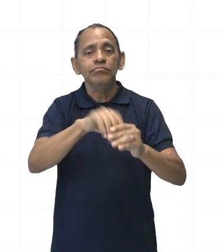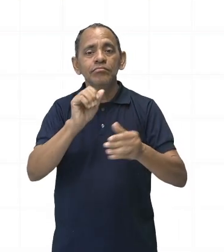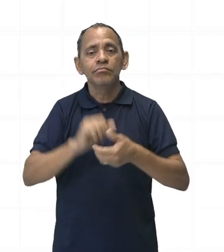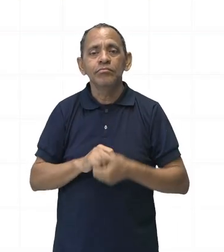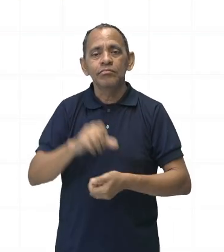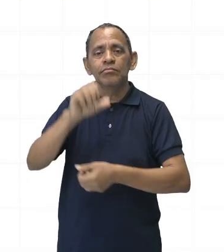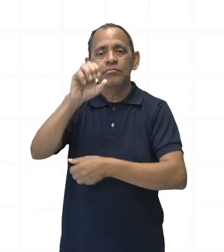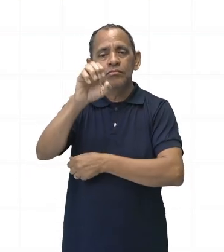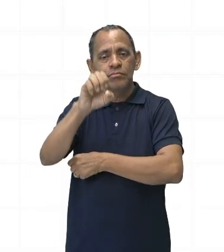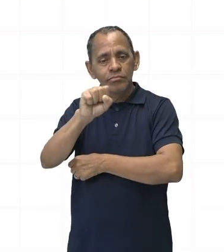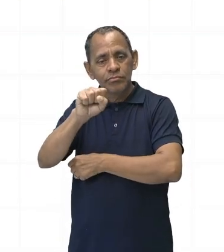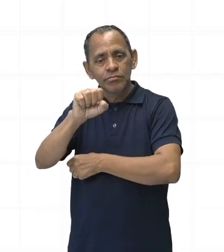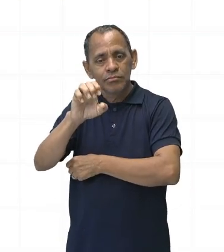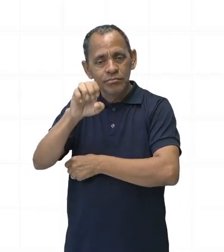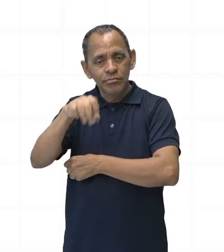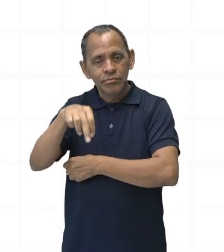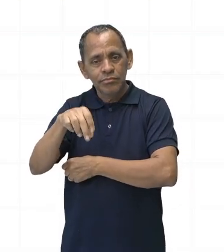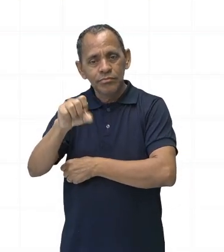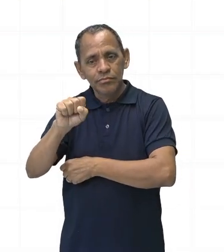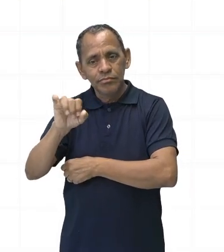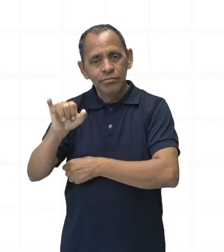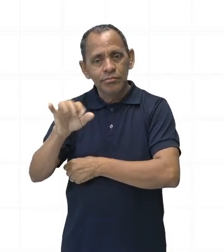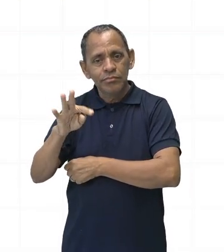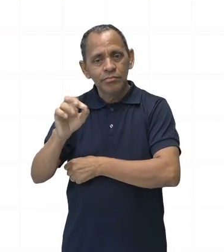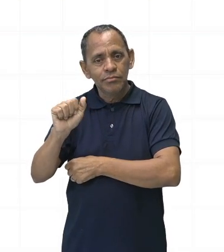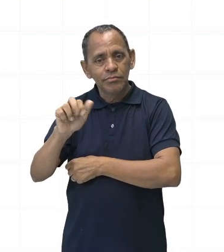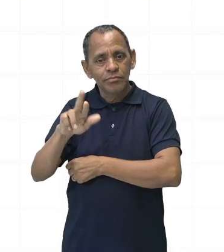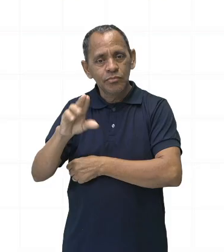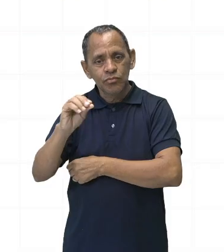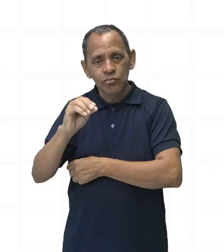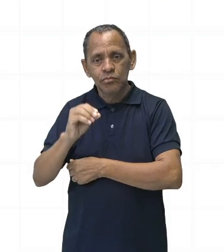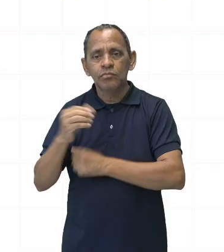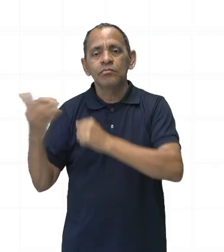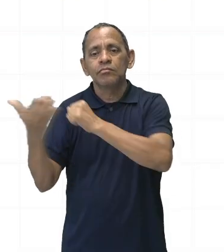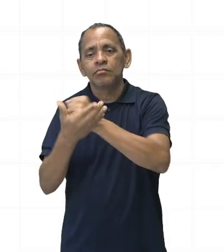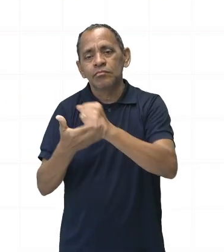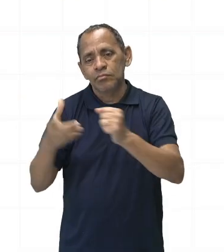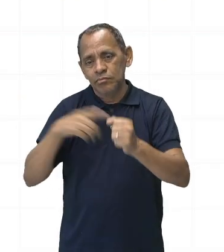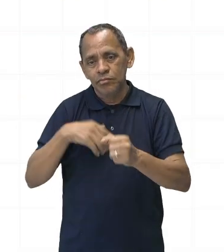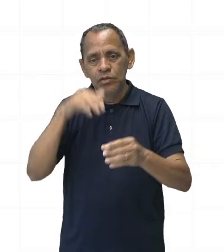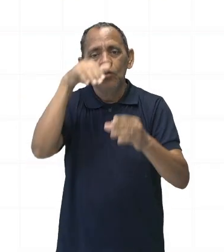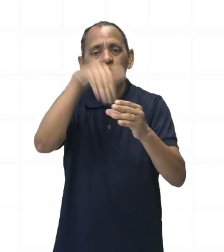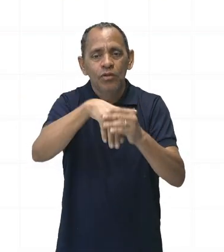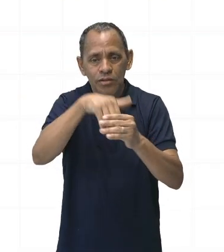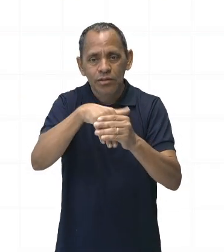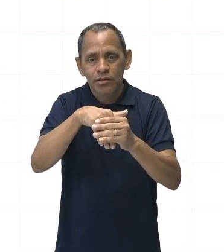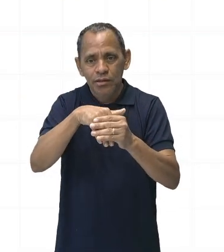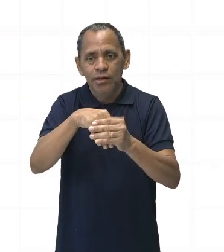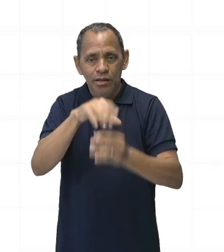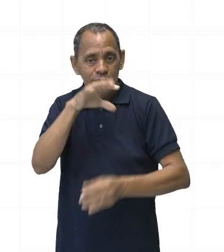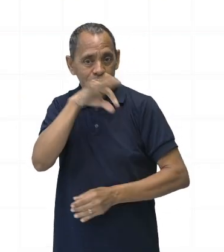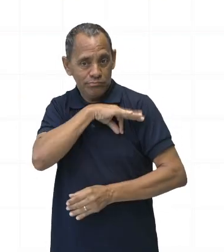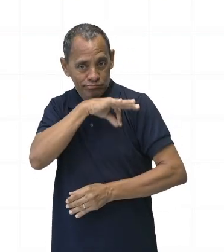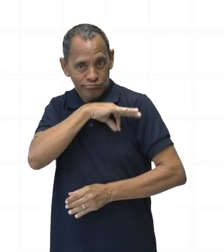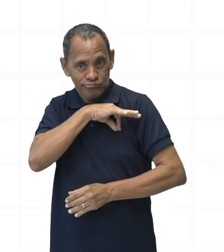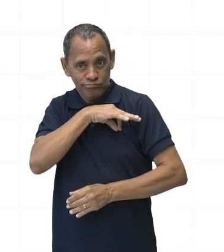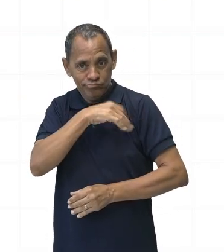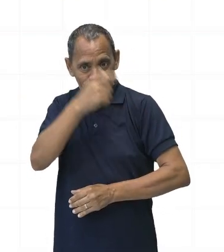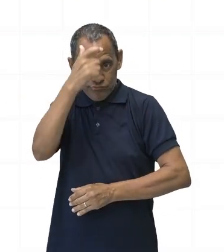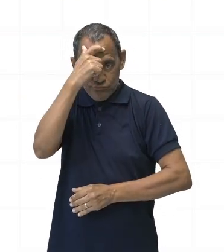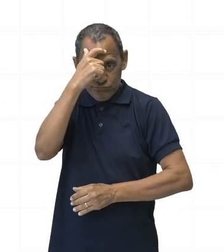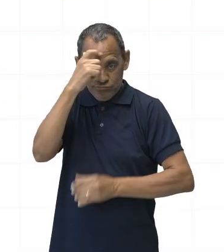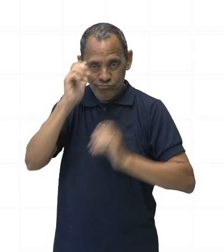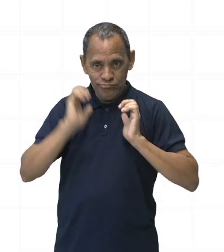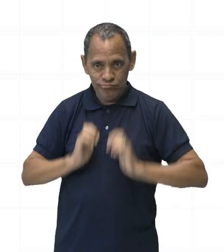censitário é o voto baseado na renda do cidadão. Até então, só poderia votar os homens maiores